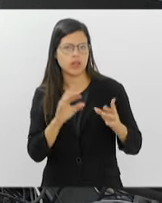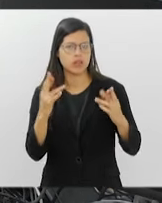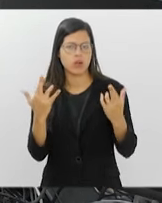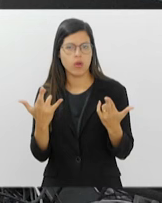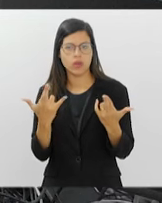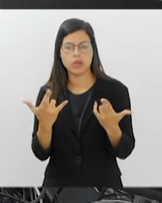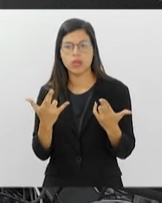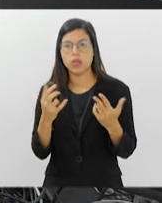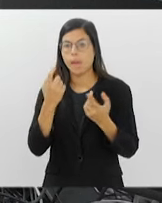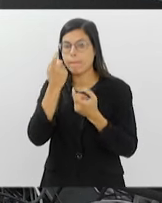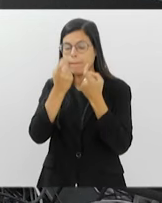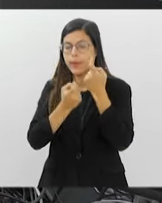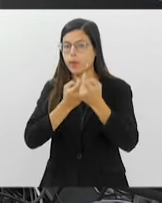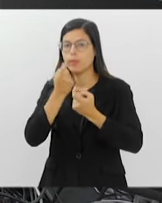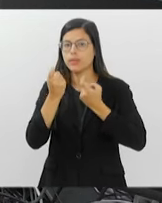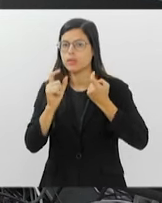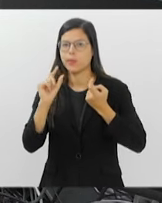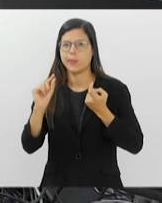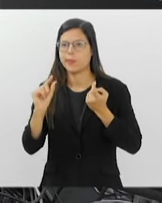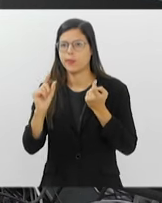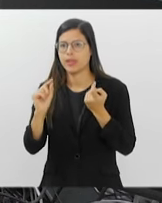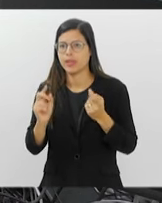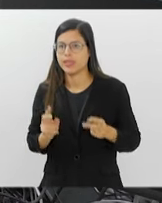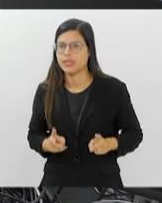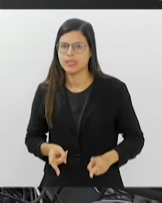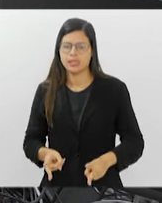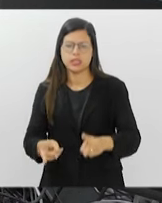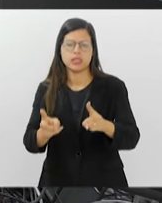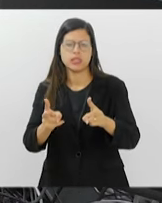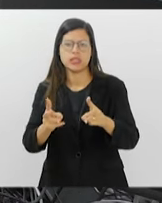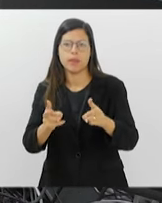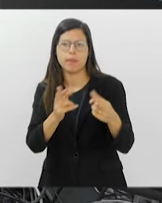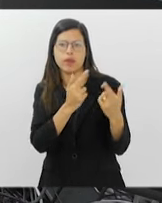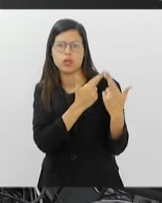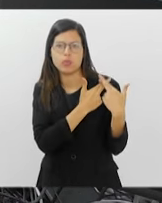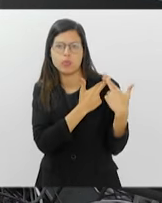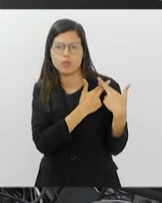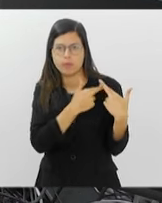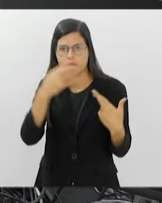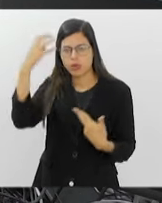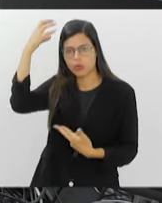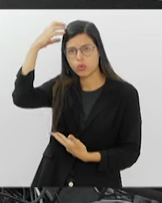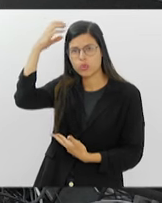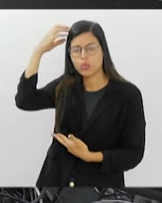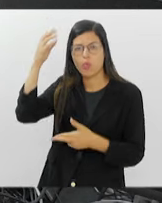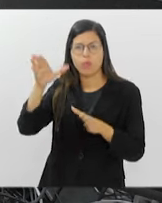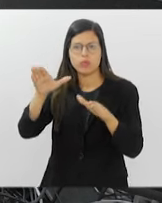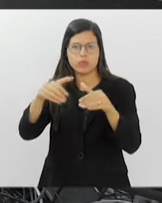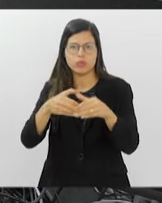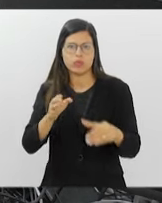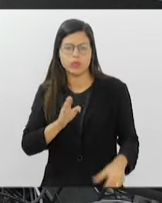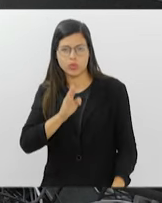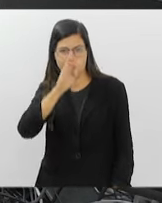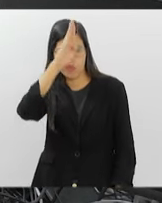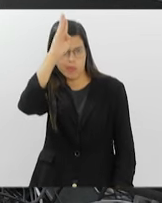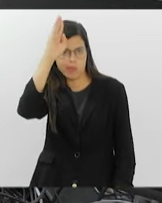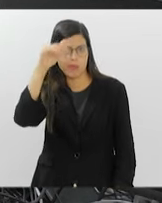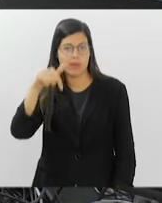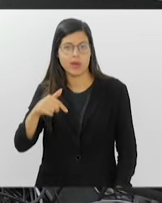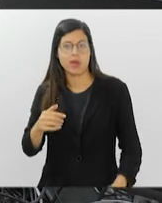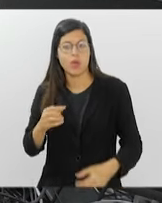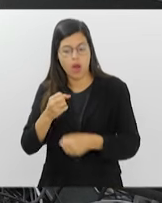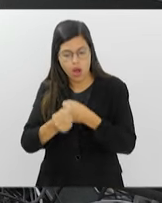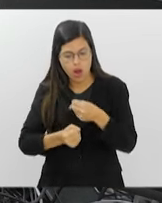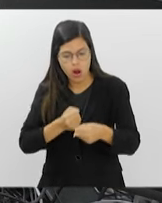muito grande porque sempre cai na conta da instituição Centenária Corpo de Bombeiros todo ano